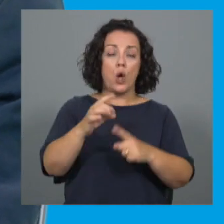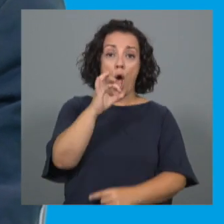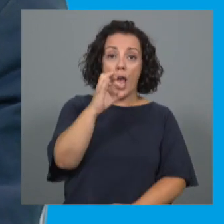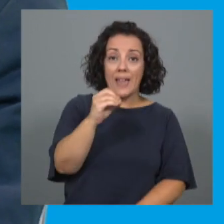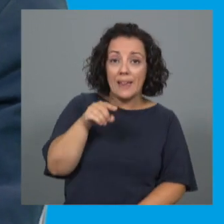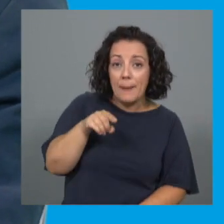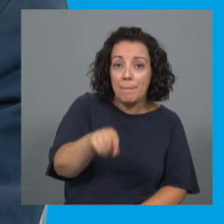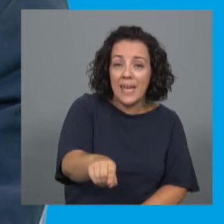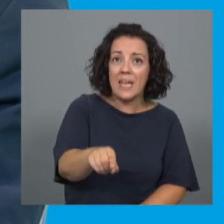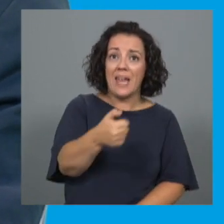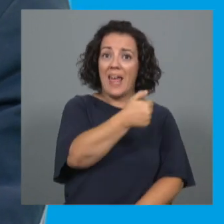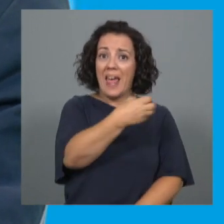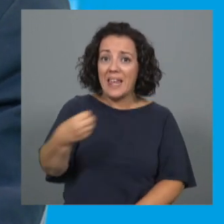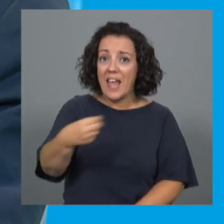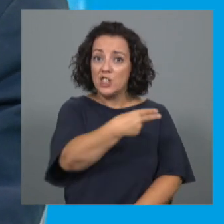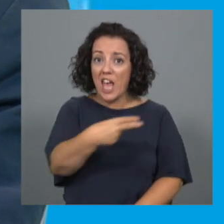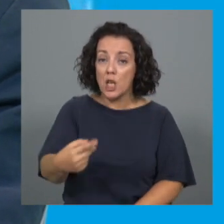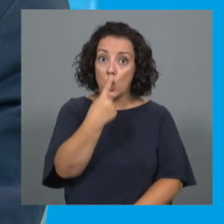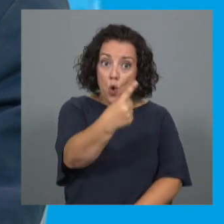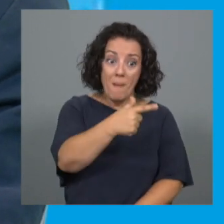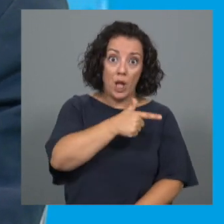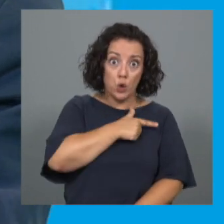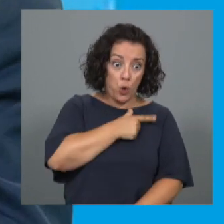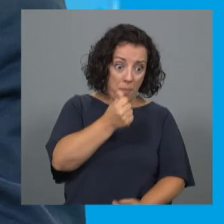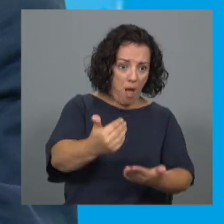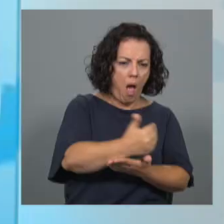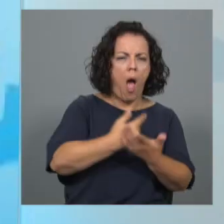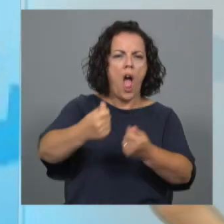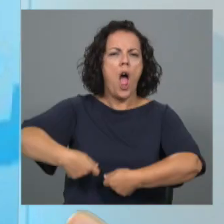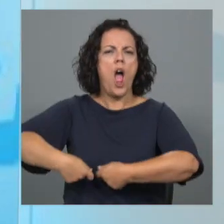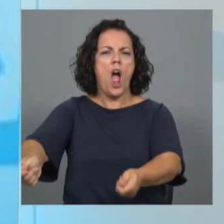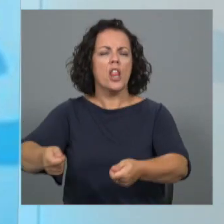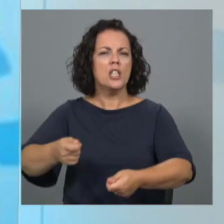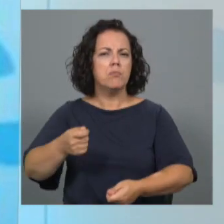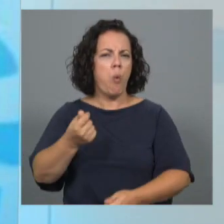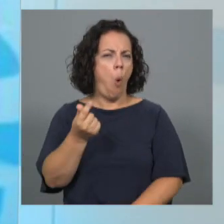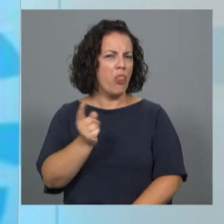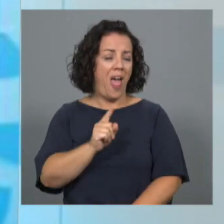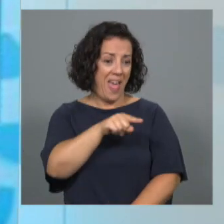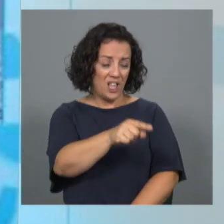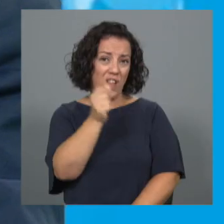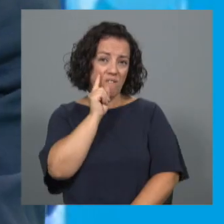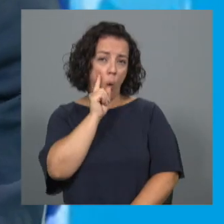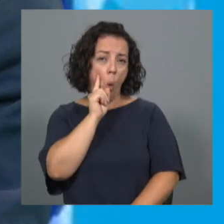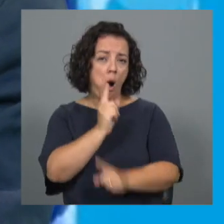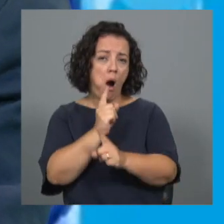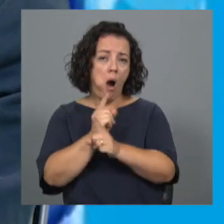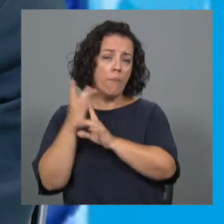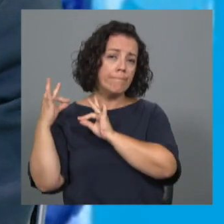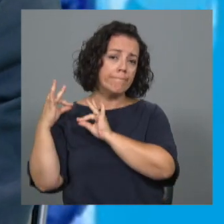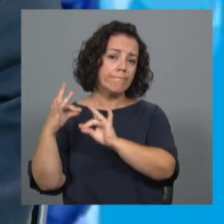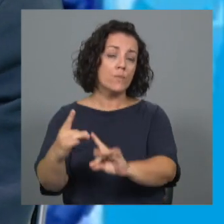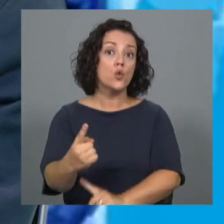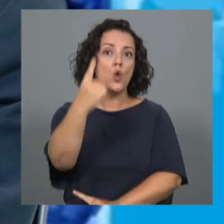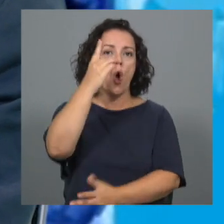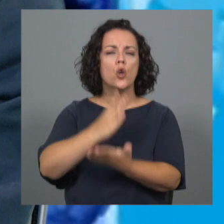80.500 euros por turma não dá de maneira nenhuma para pagar as despesas. Este valor mantém-se já há uma série de anos. Só o Colégio de